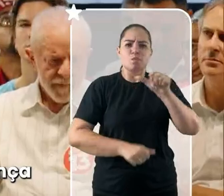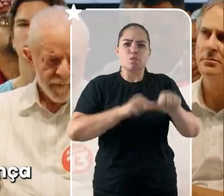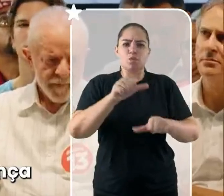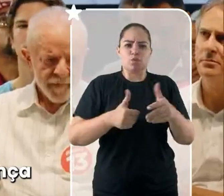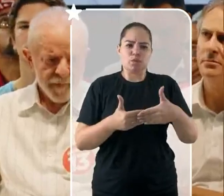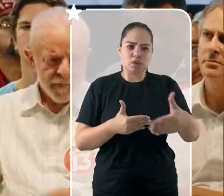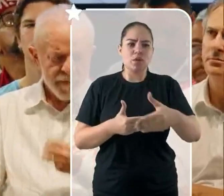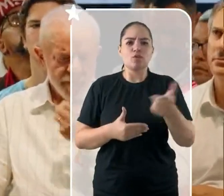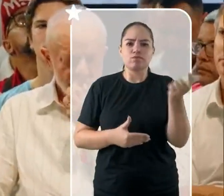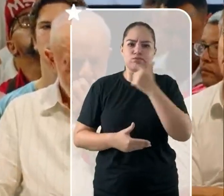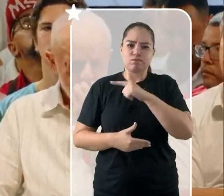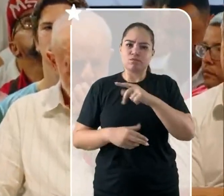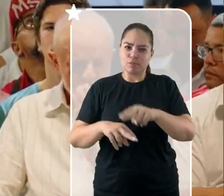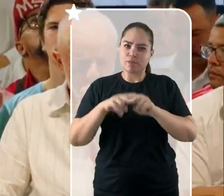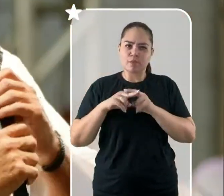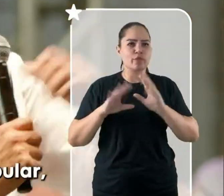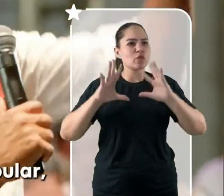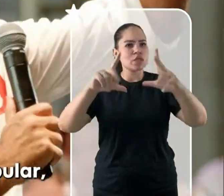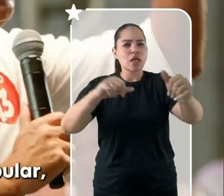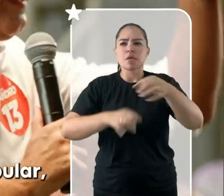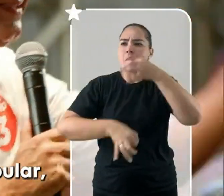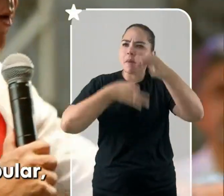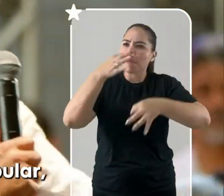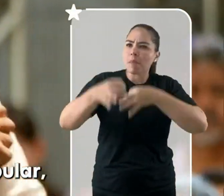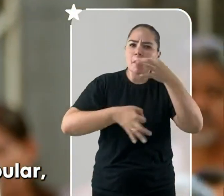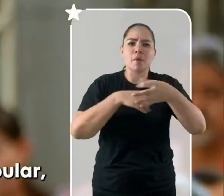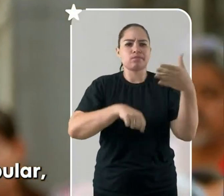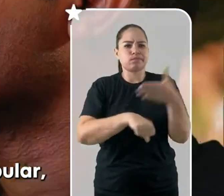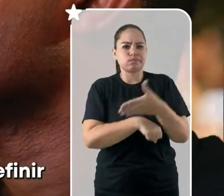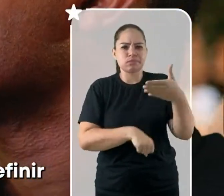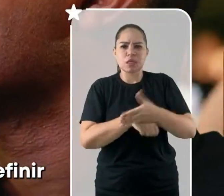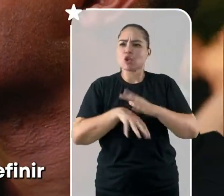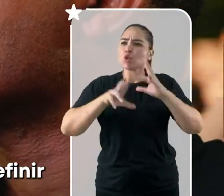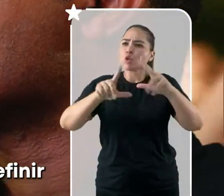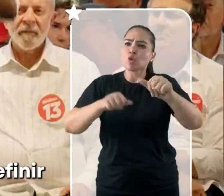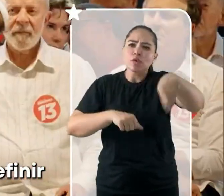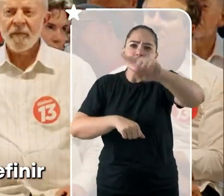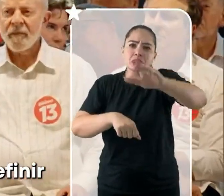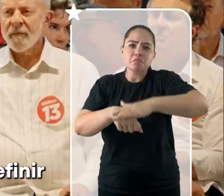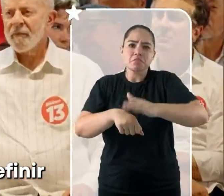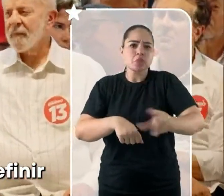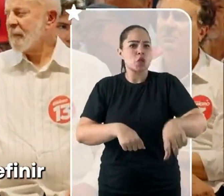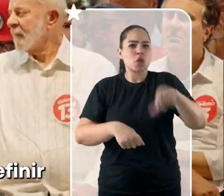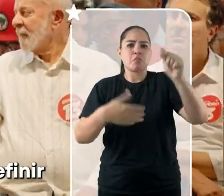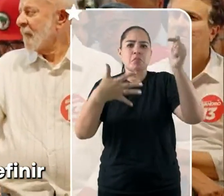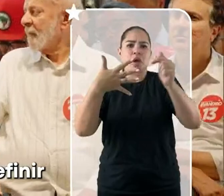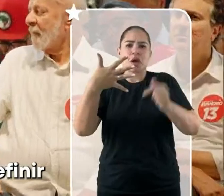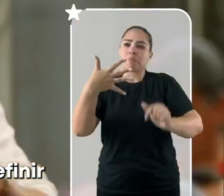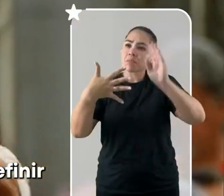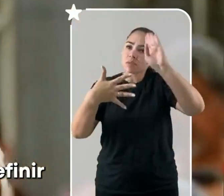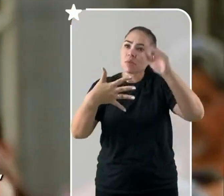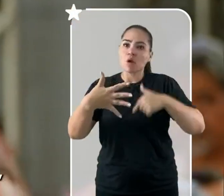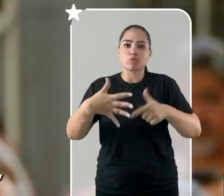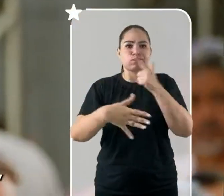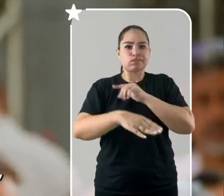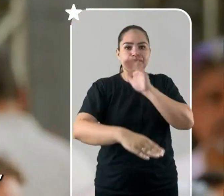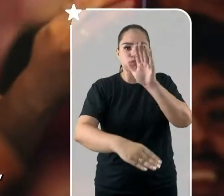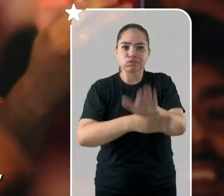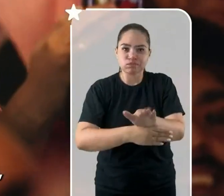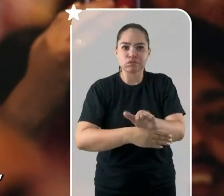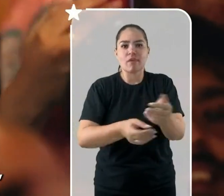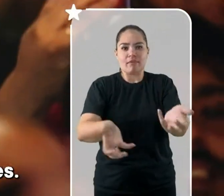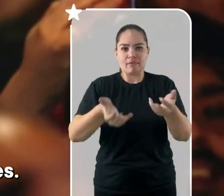verdadeira mudança em nossa capital. Uma participação popular, onde a população vai definir as